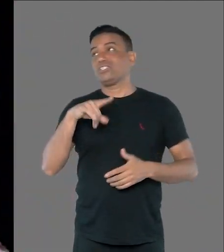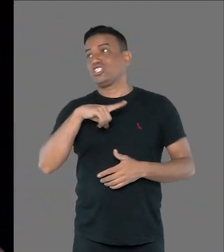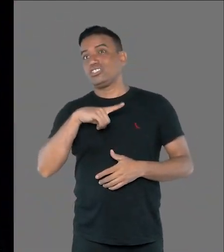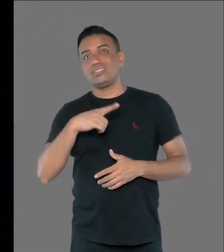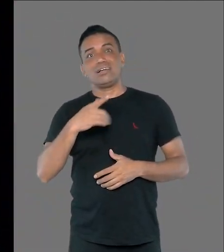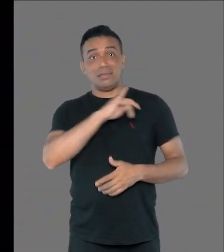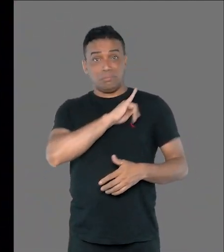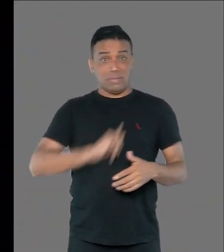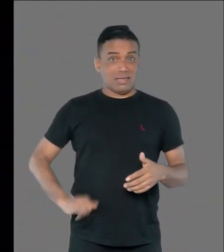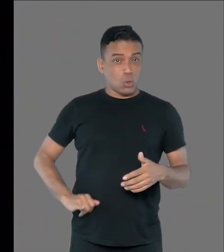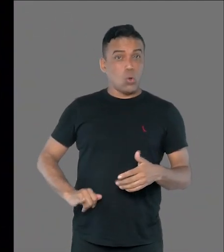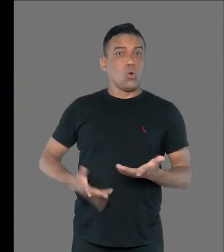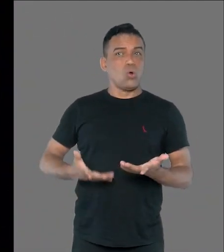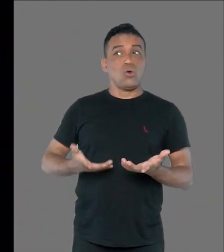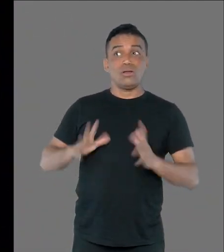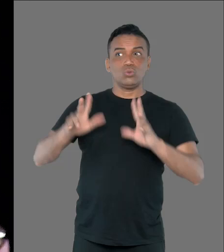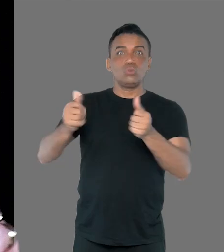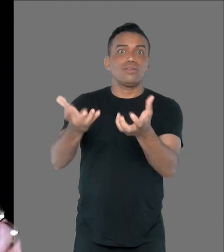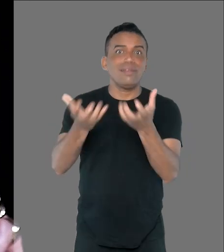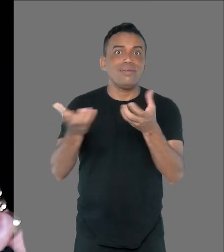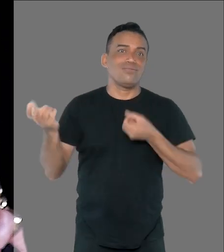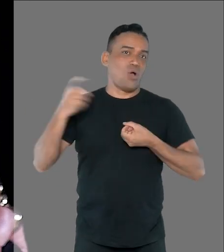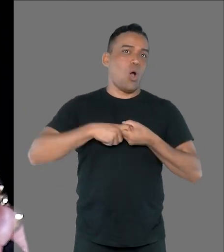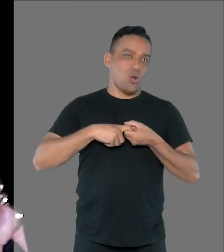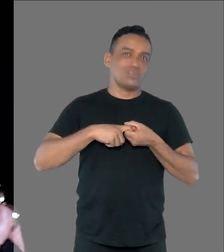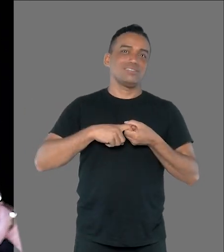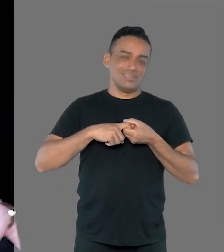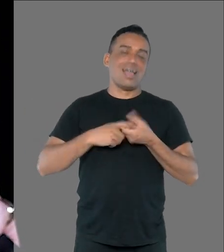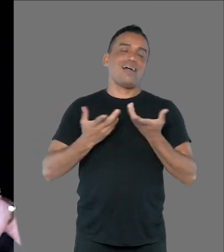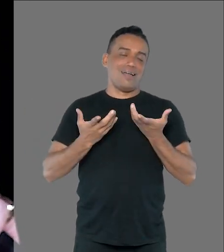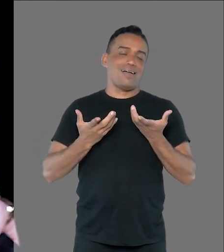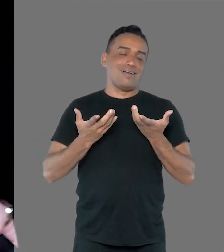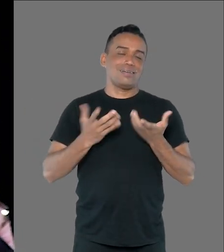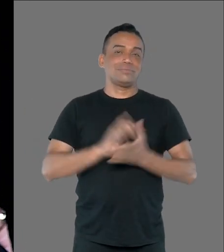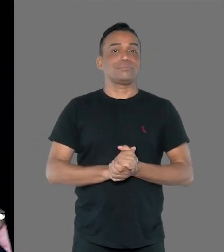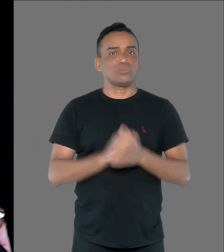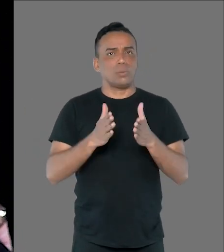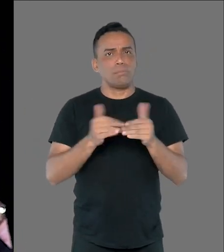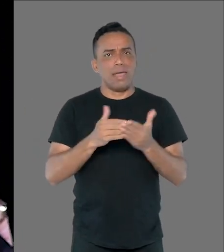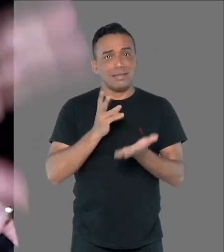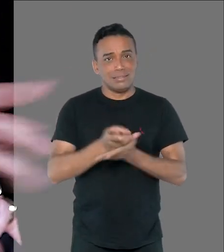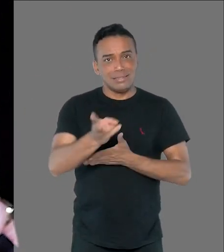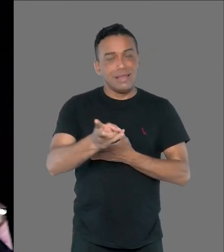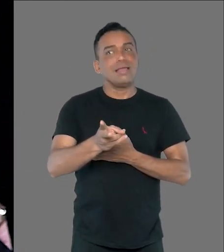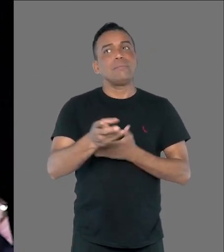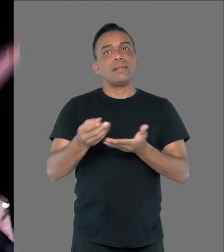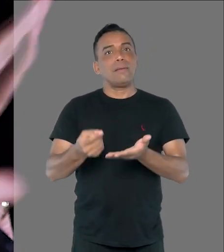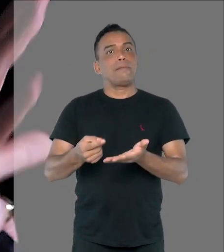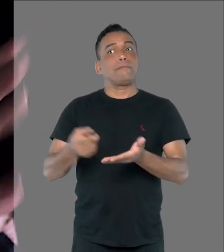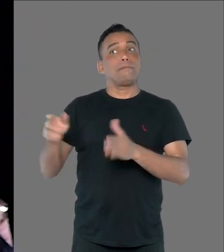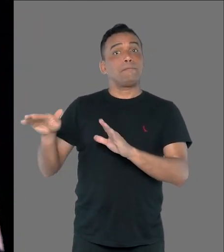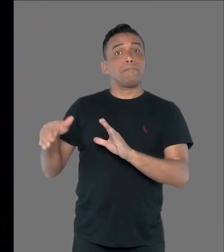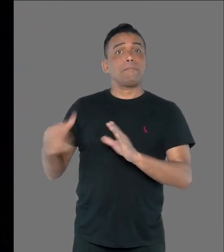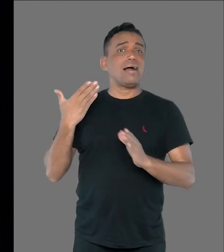do imperador que alimenta esses movimentos de restauração. E pede-se sempre, manda a fotografia dos meninos,